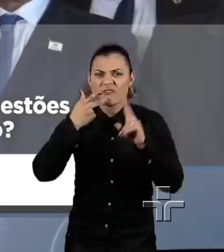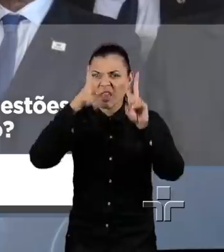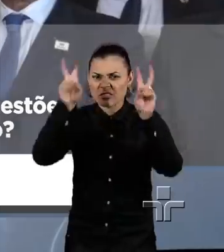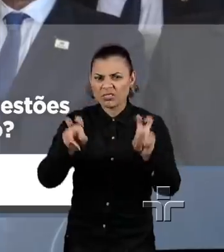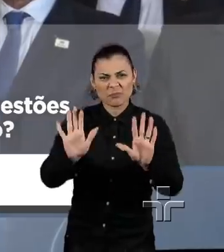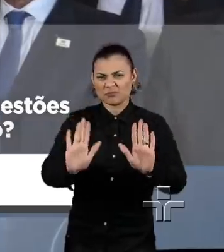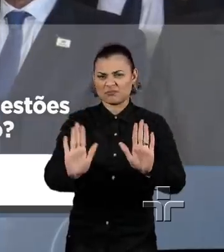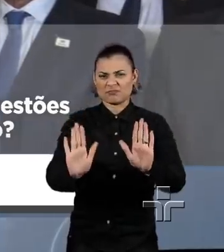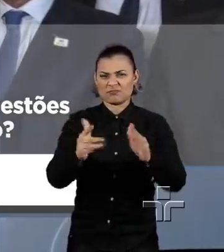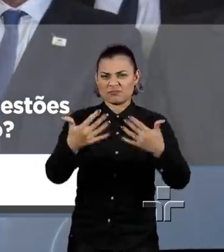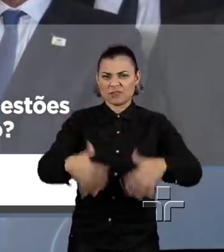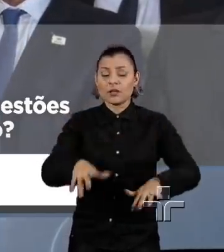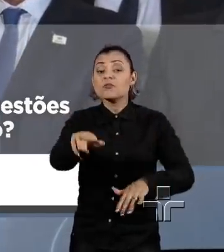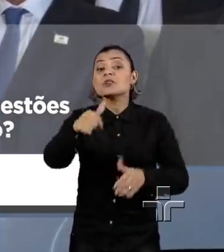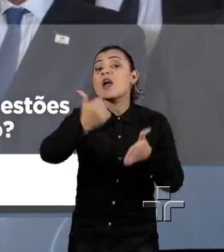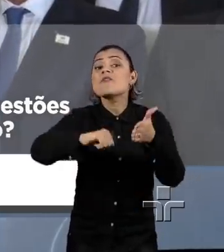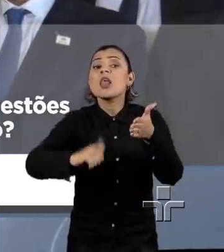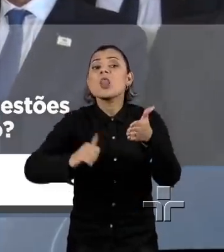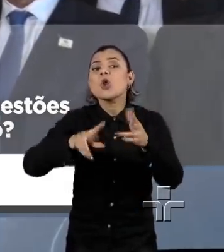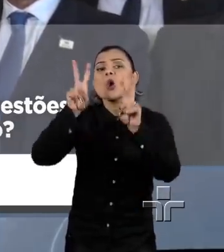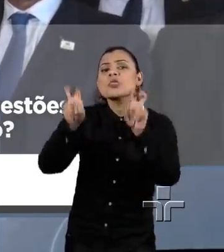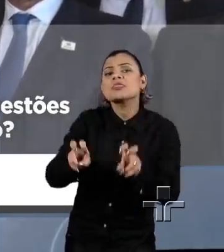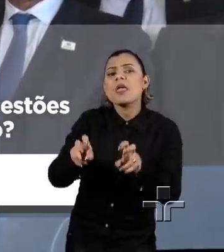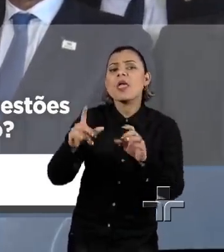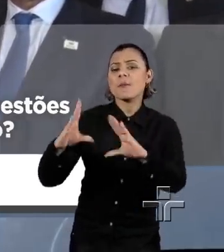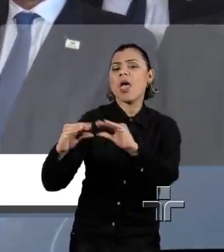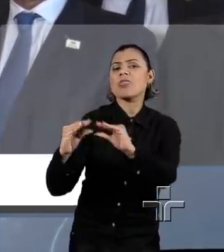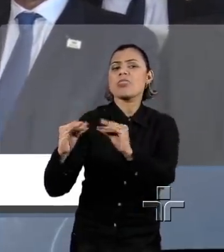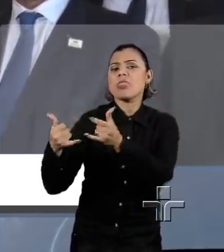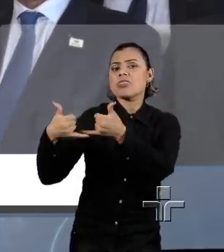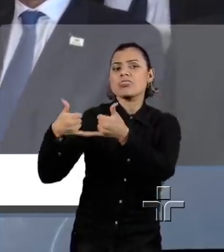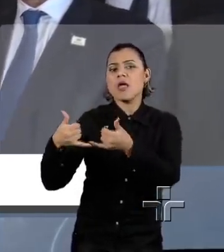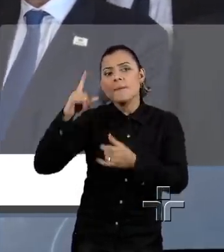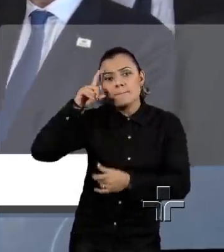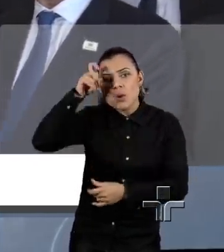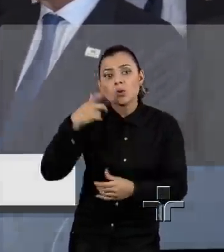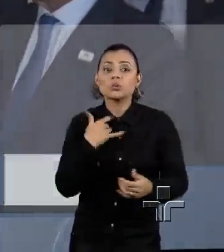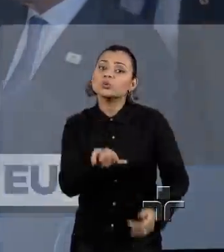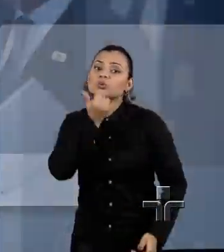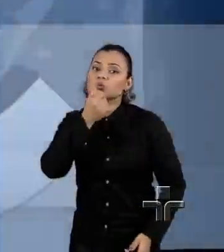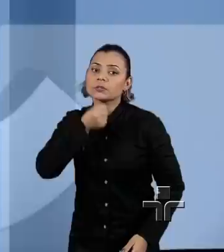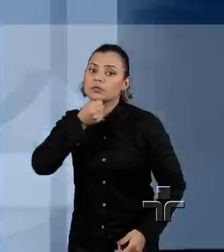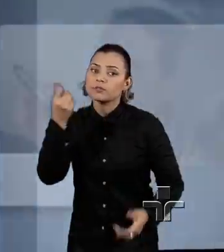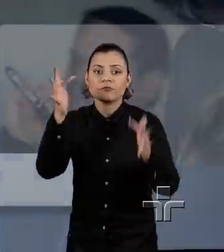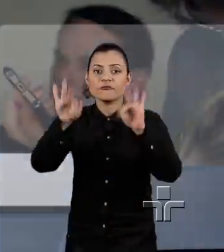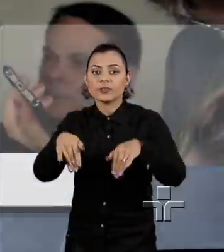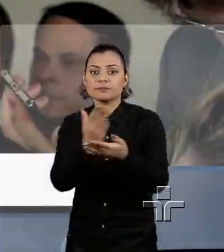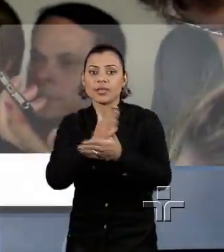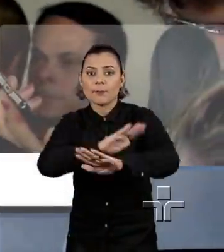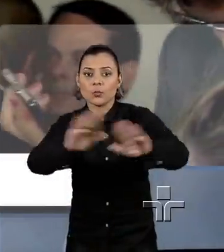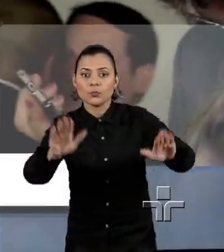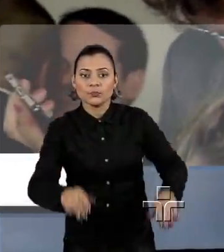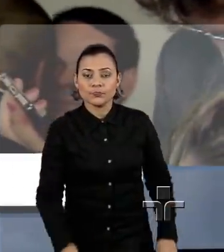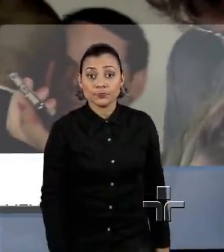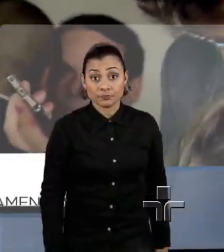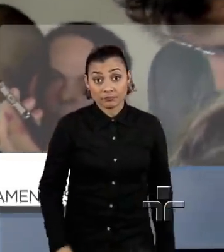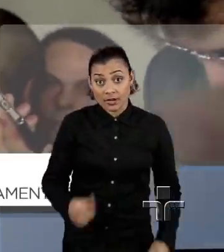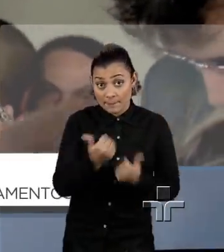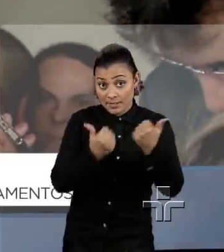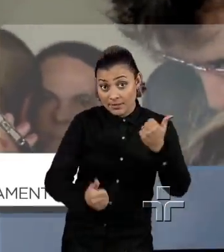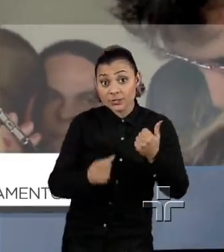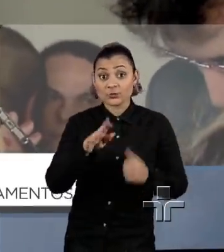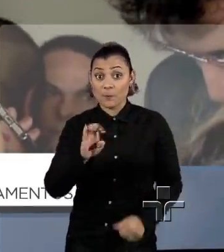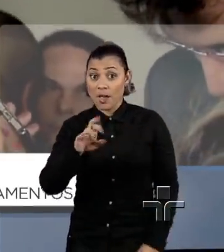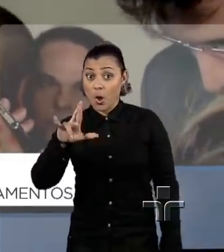Como o senhor avaliou as questões envolvendo o ministro Sérgio Moro? Está encerrado, então. Obrigado. Ministro do Supremo, Luiz